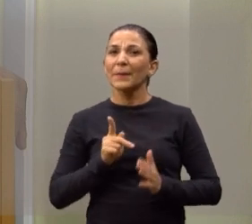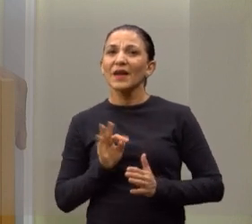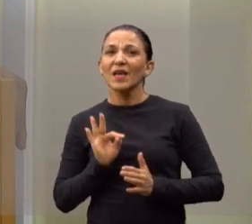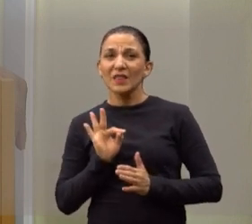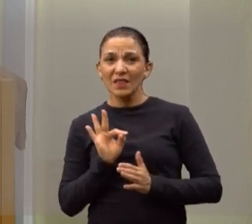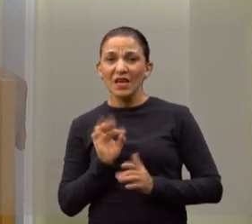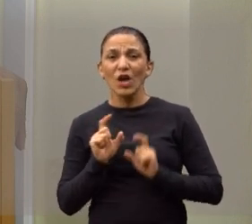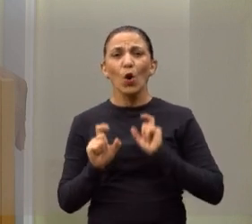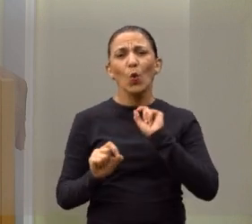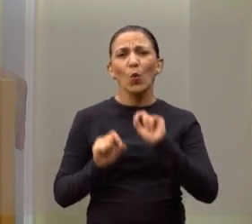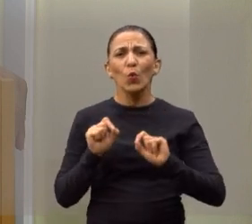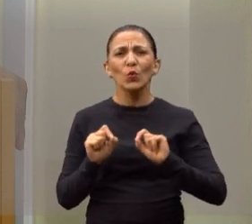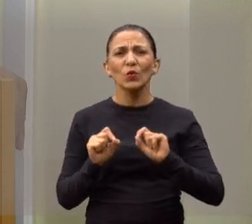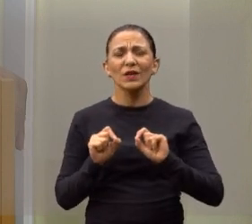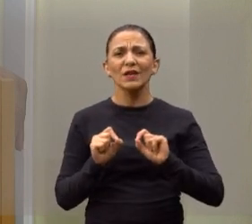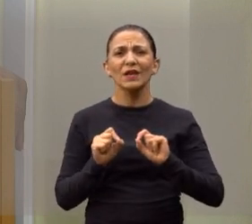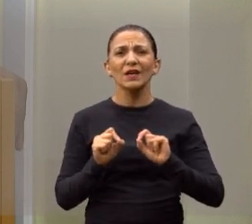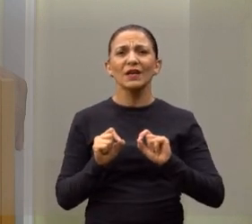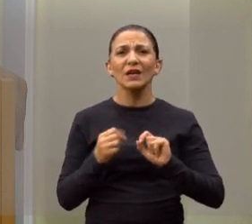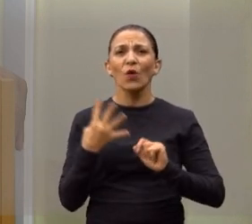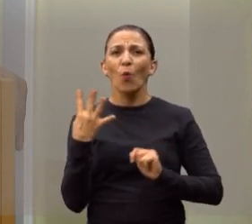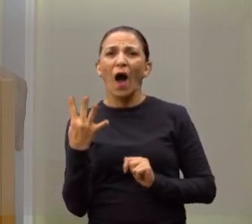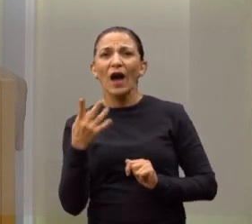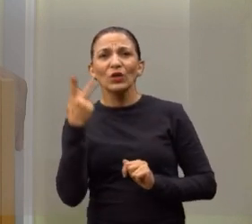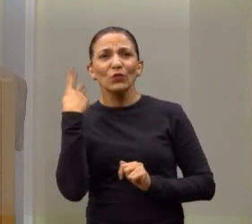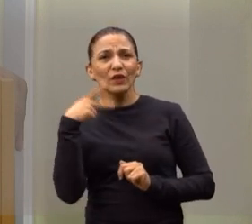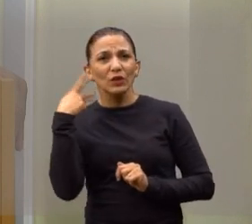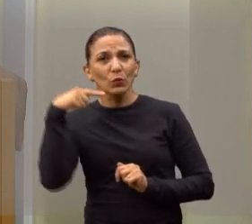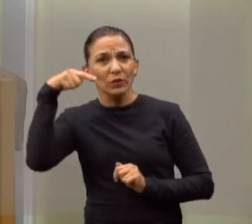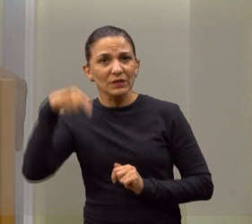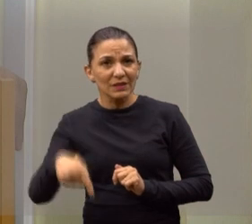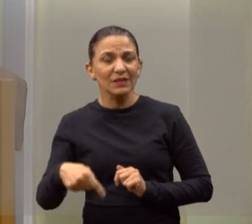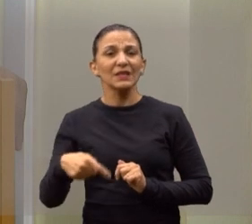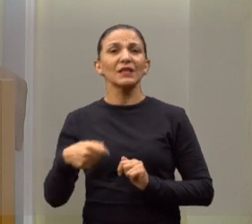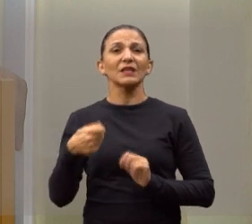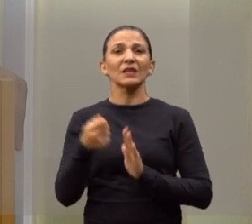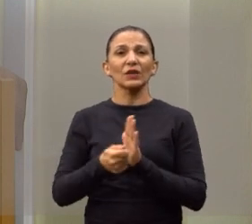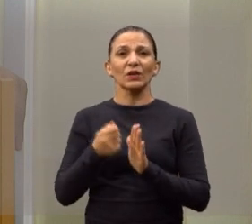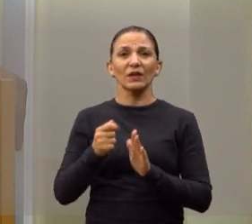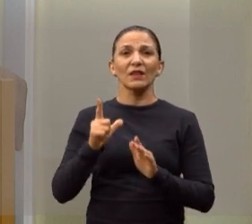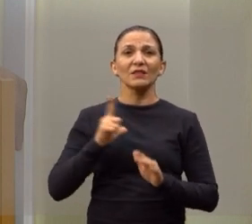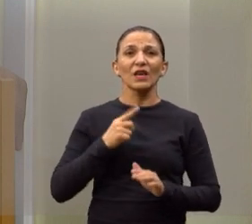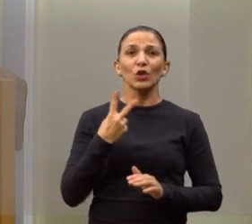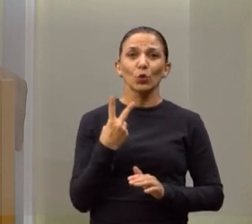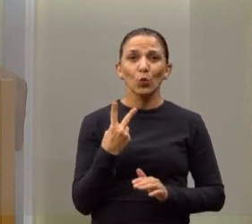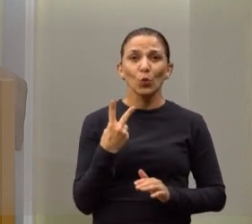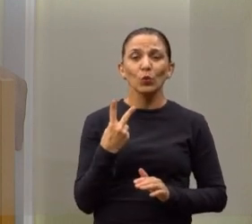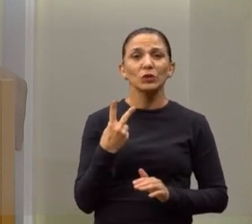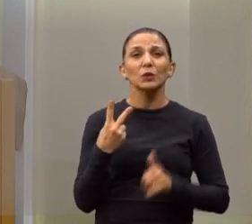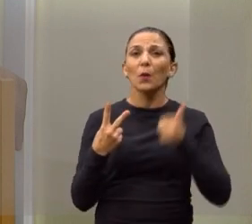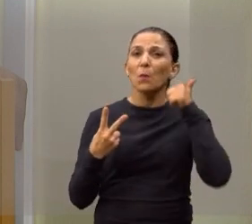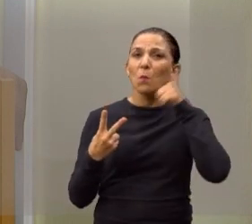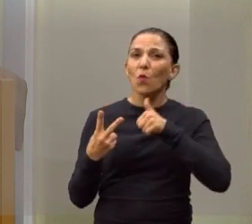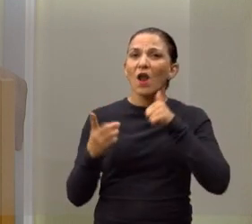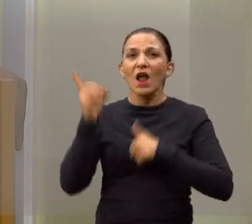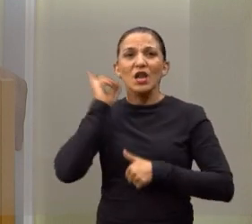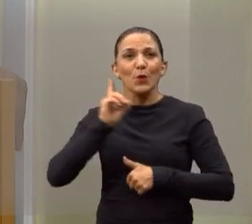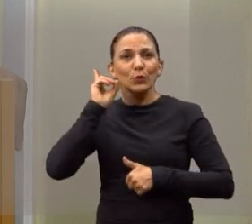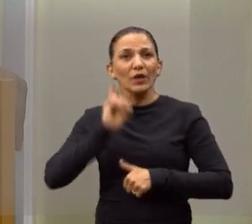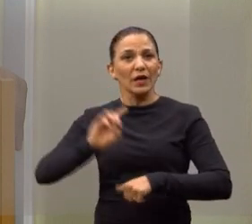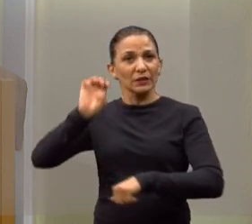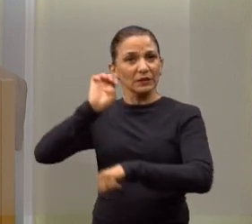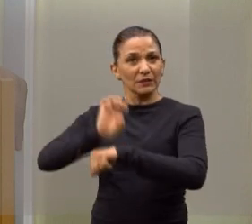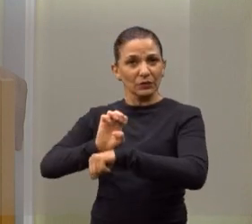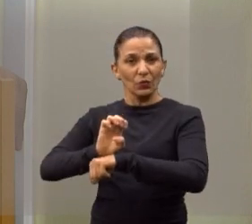que tem quatro vereadores nessa casa e tem dois deputados duas deputados estaduais